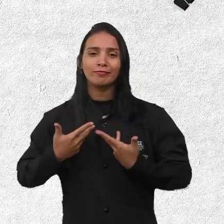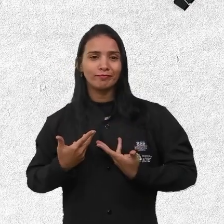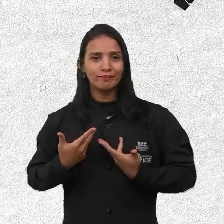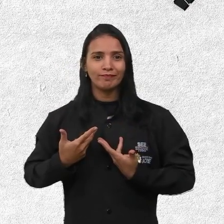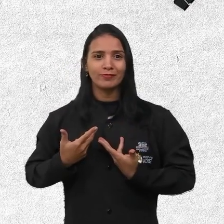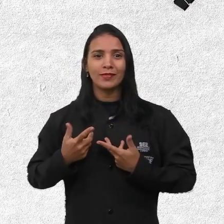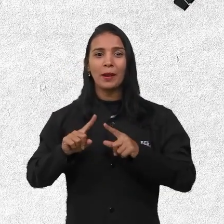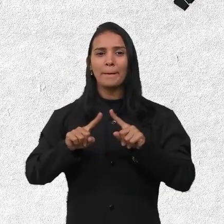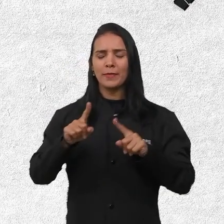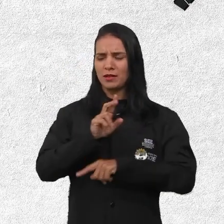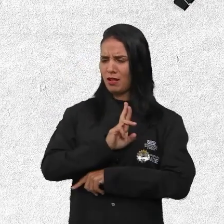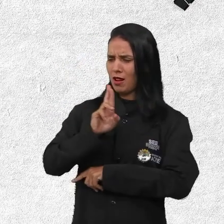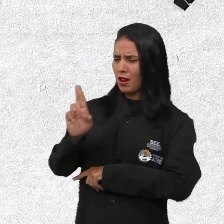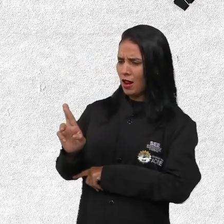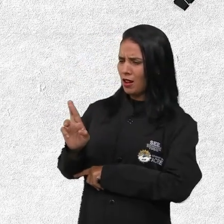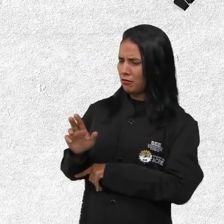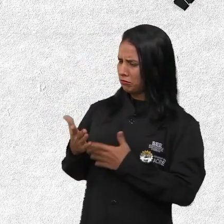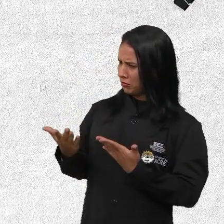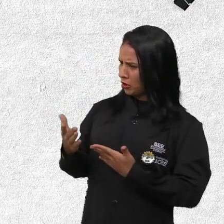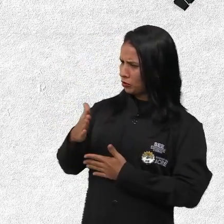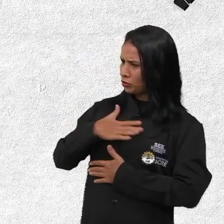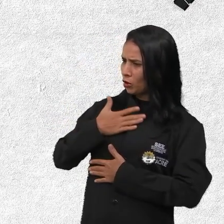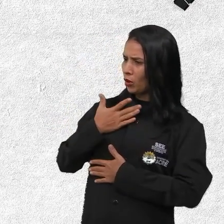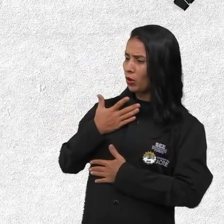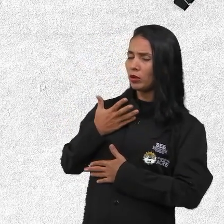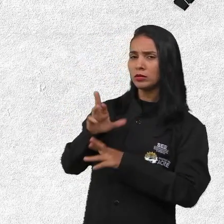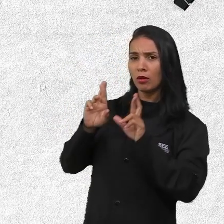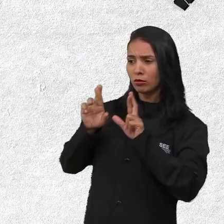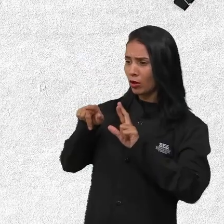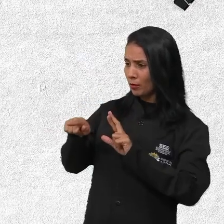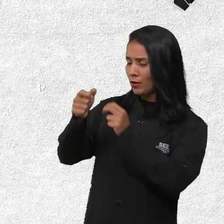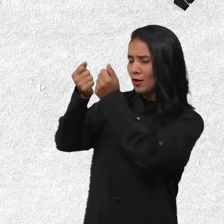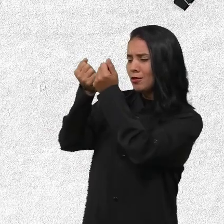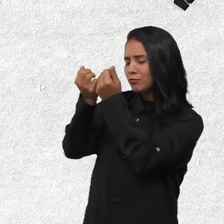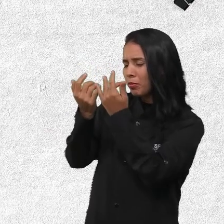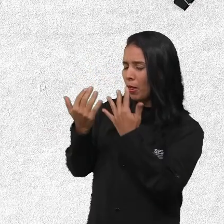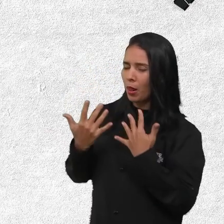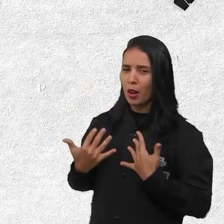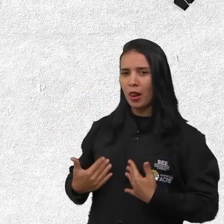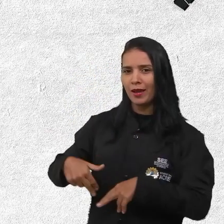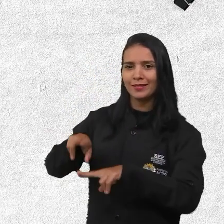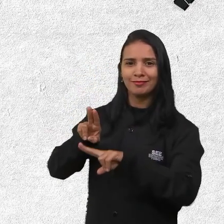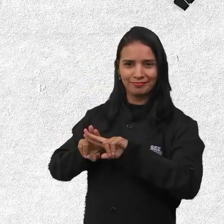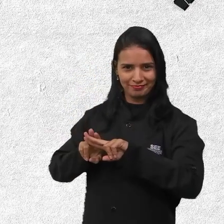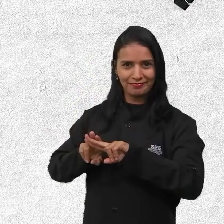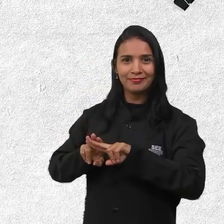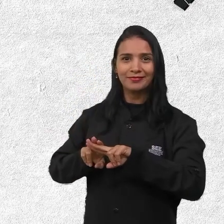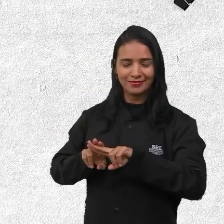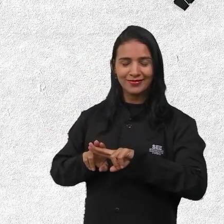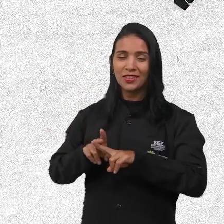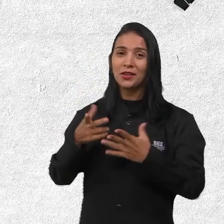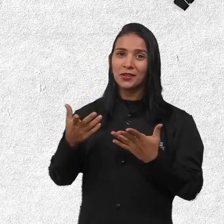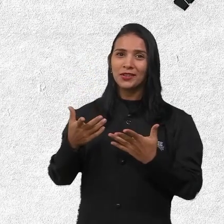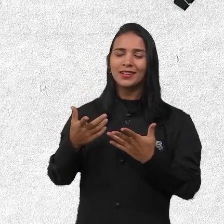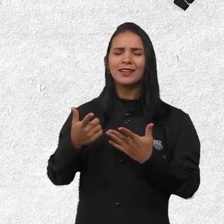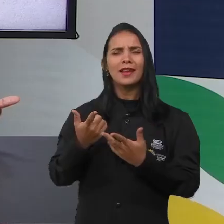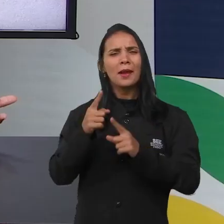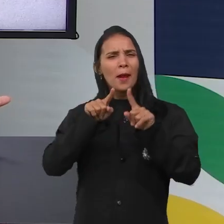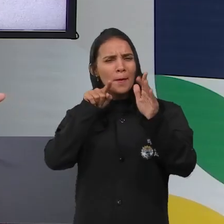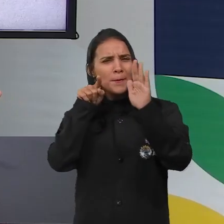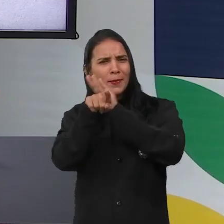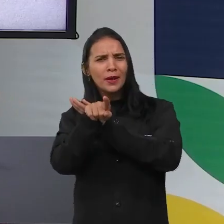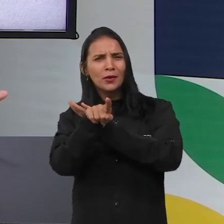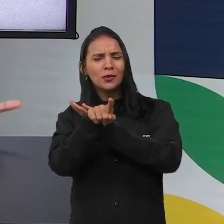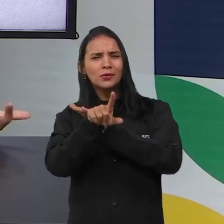respondeu: "Nossa, espero que você não derreta na cadeira." Será que esse